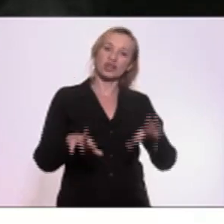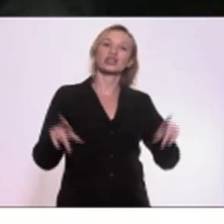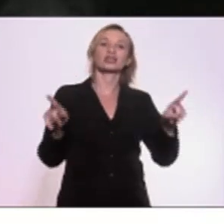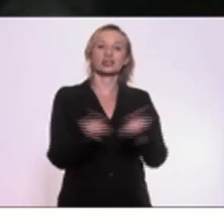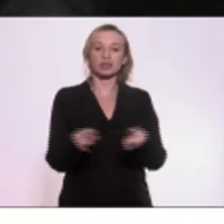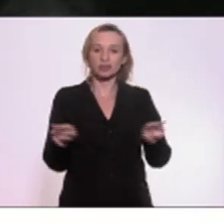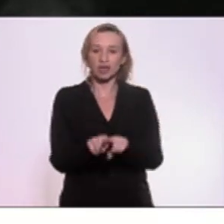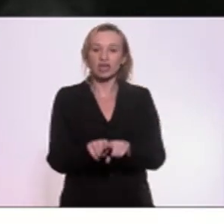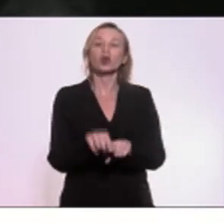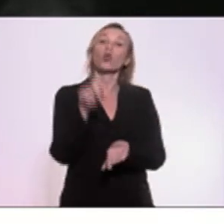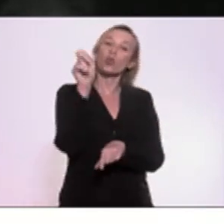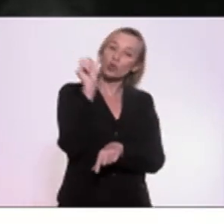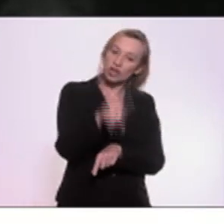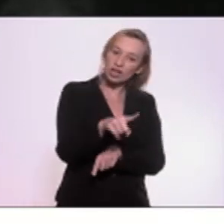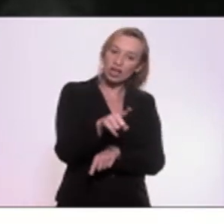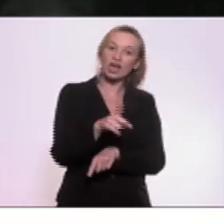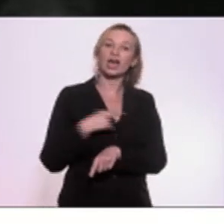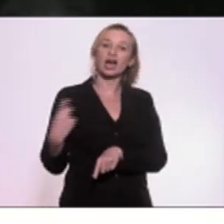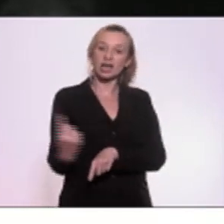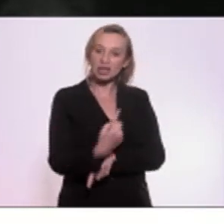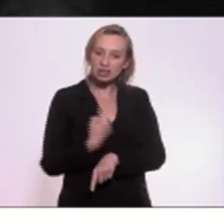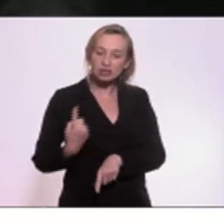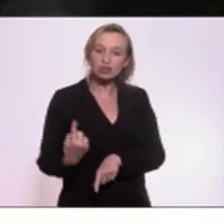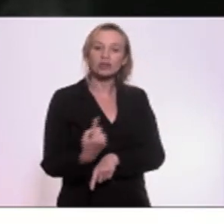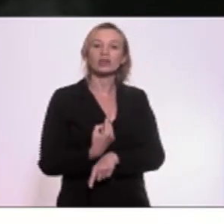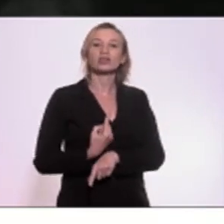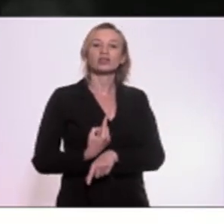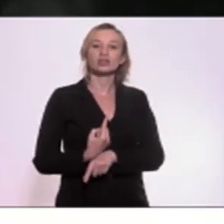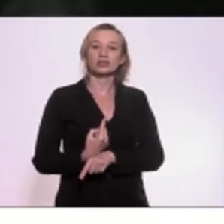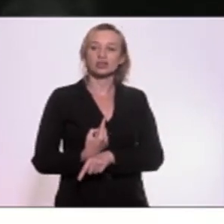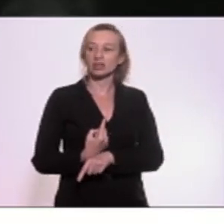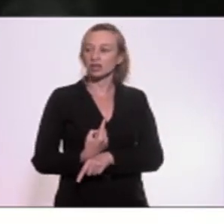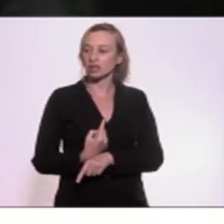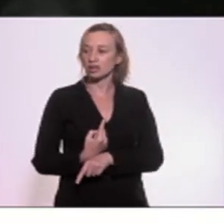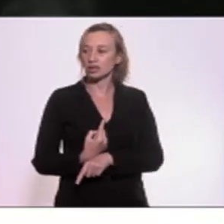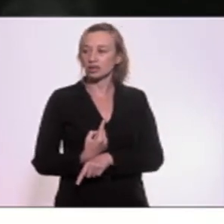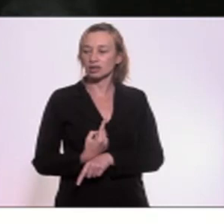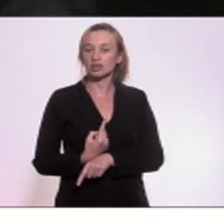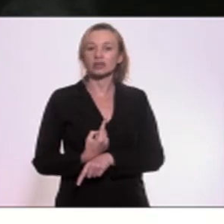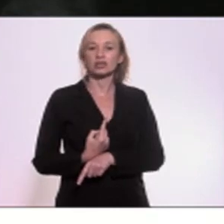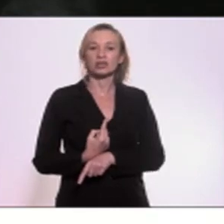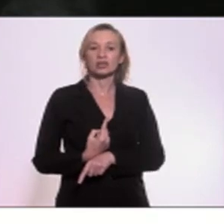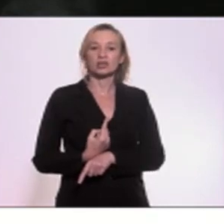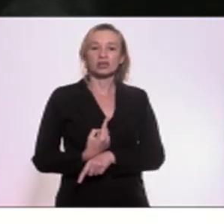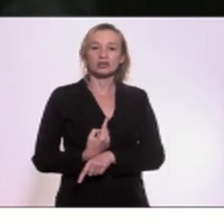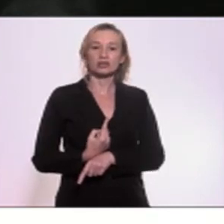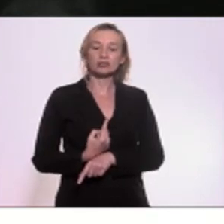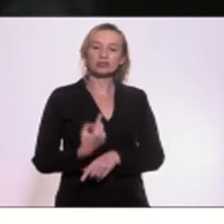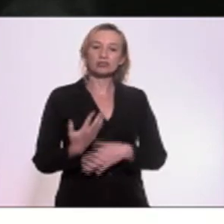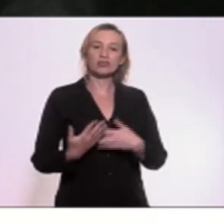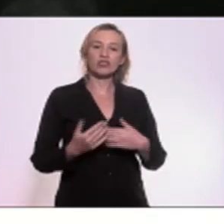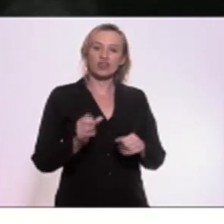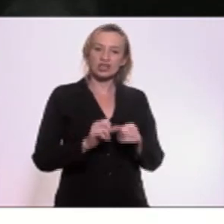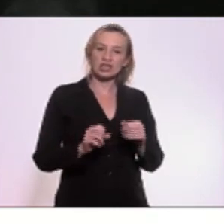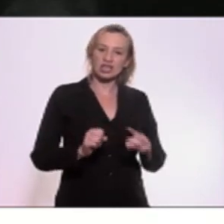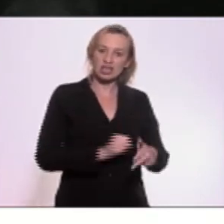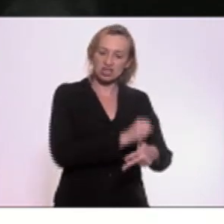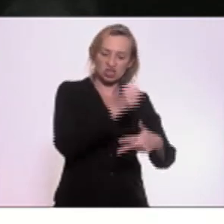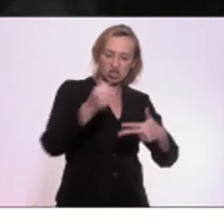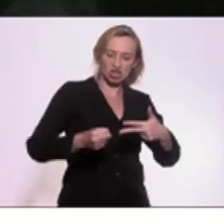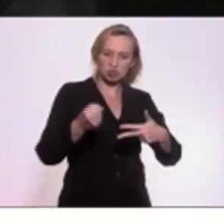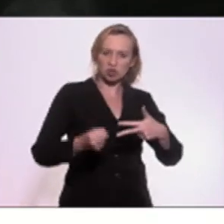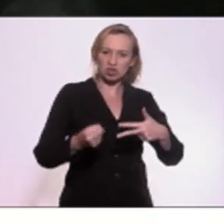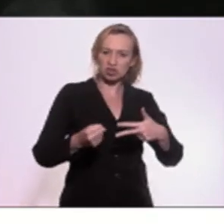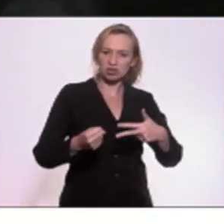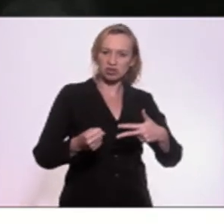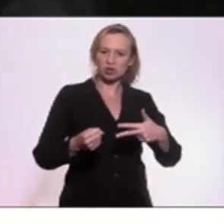também no que é a nossa disposição de fazer com que esse poder não seja utilizado em